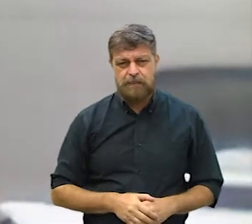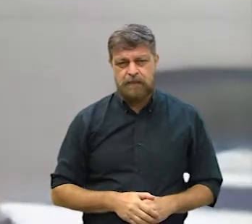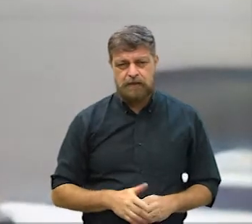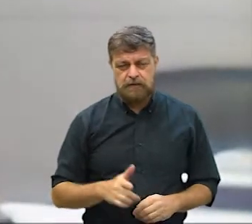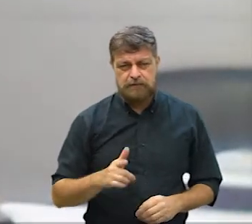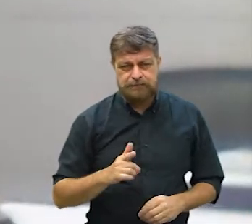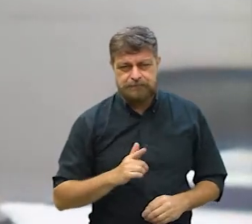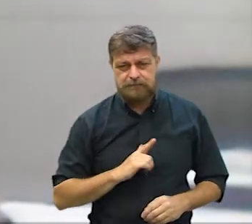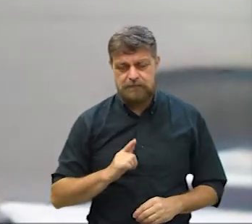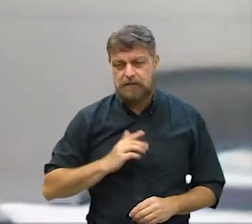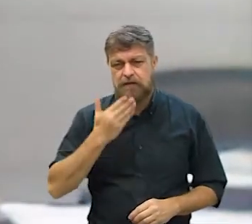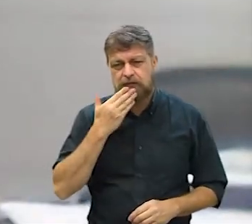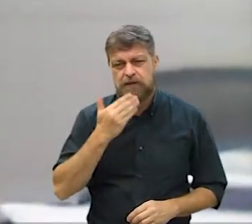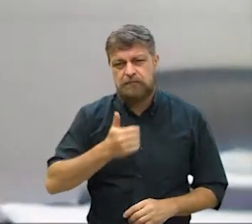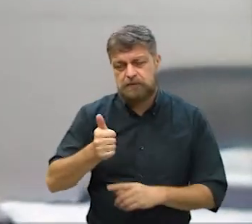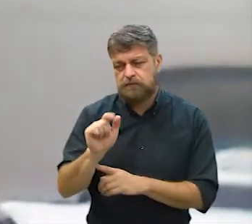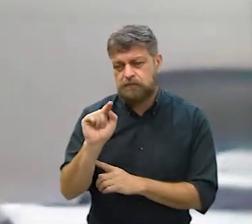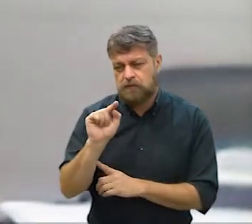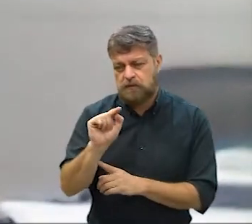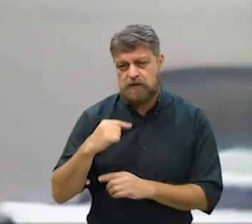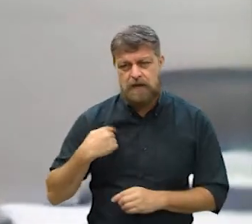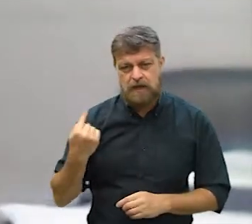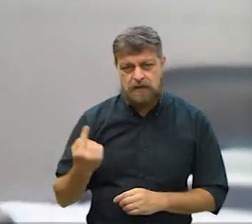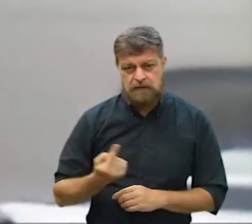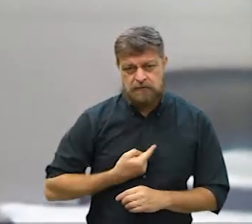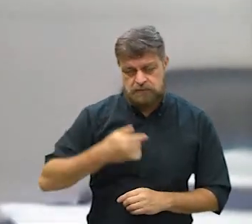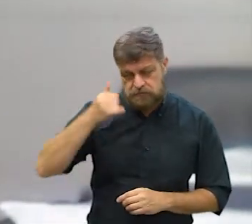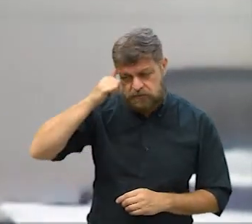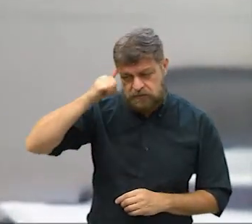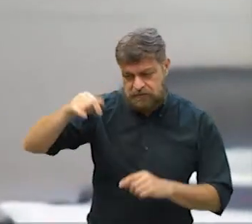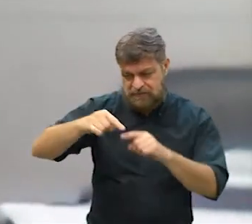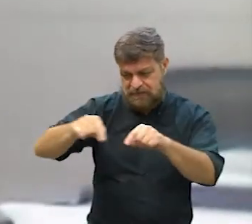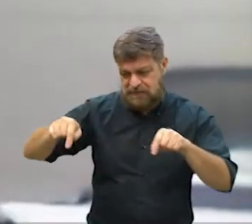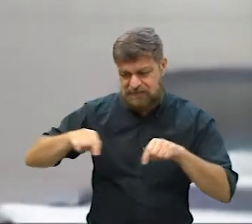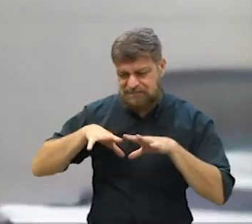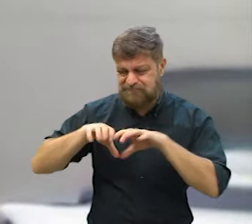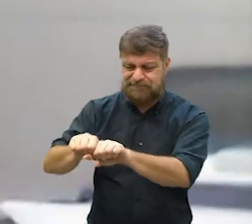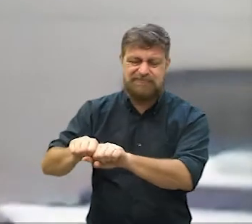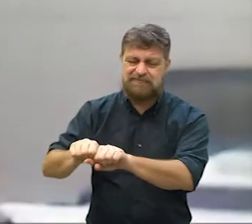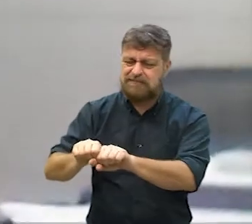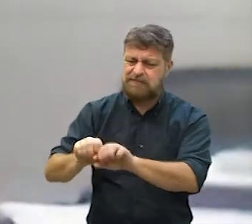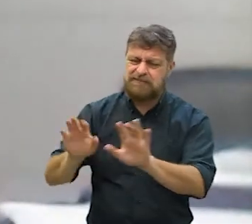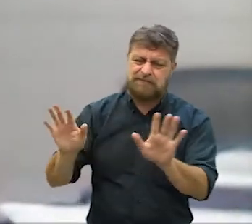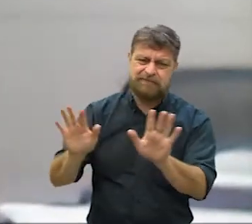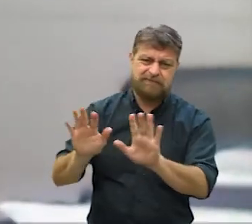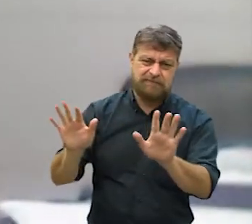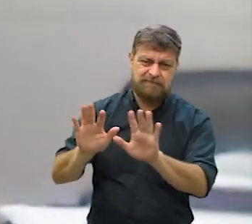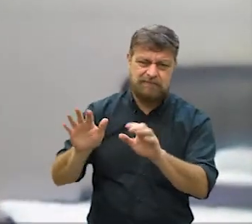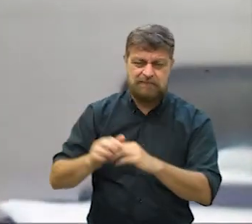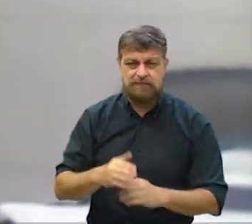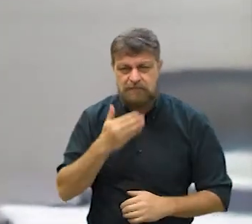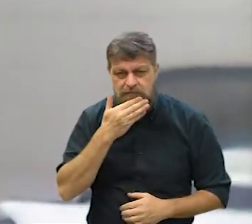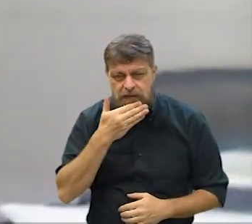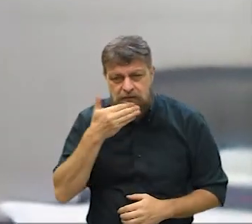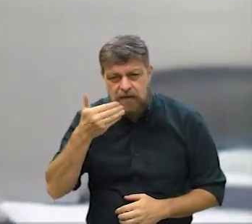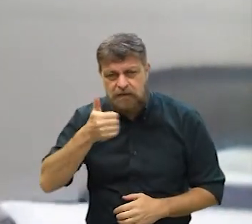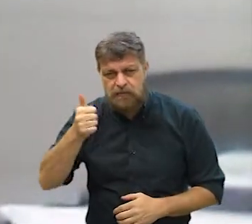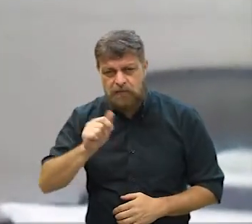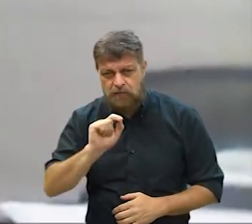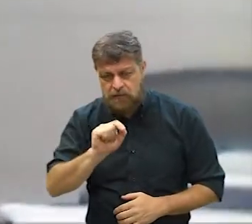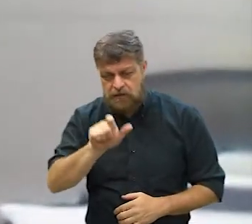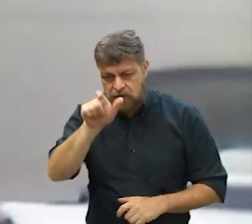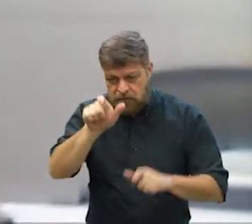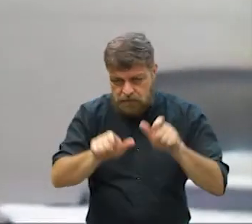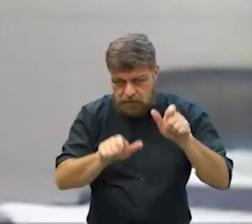que é muito, muito melhor nós evitarmos ocupações, né? É muito melhor que